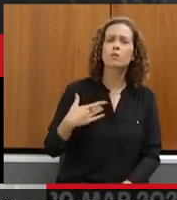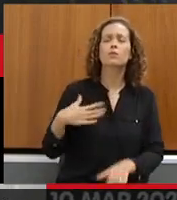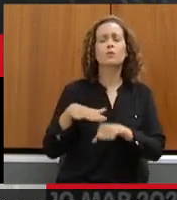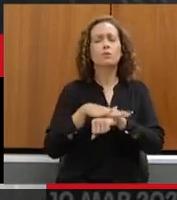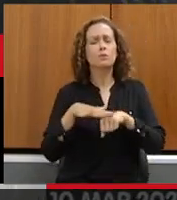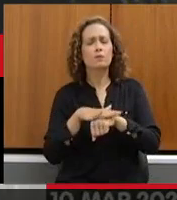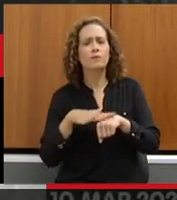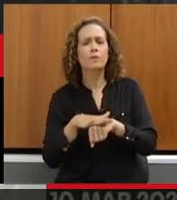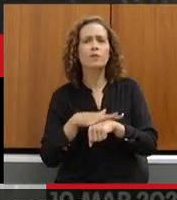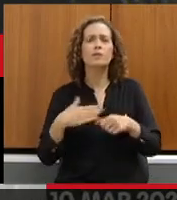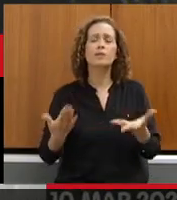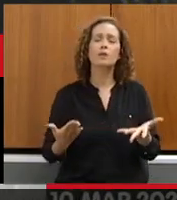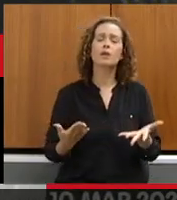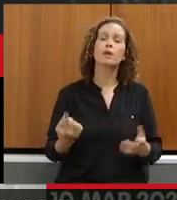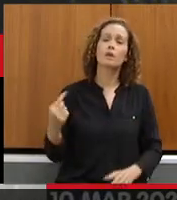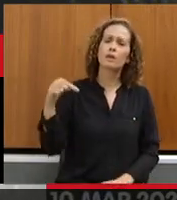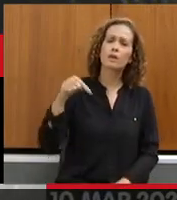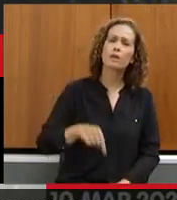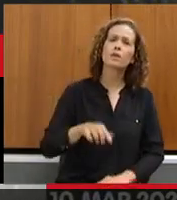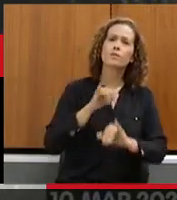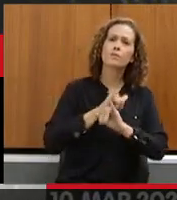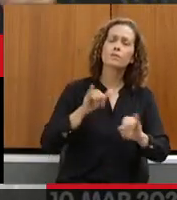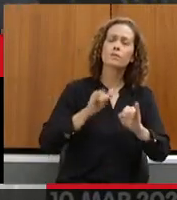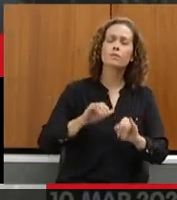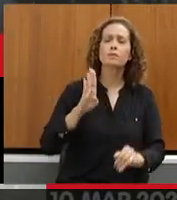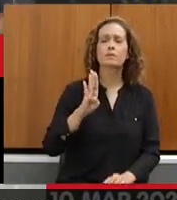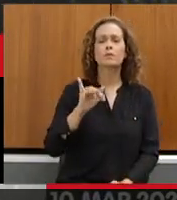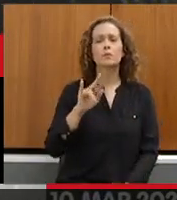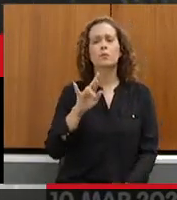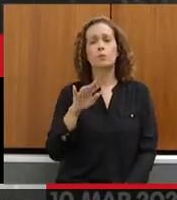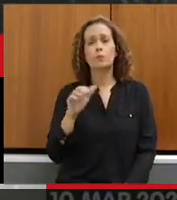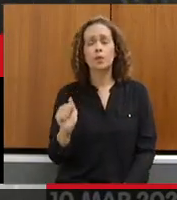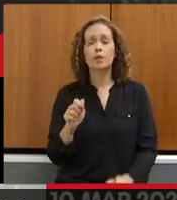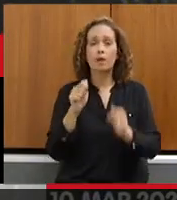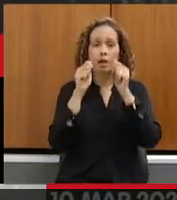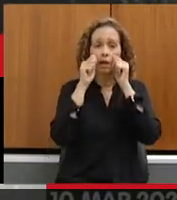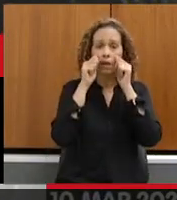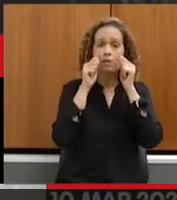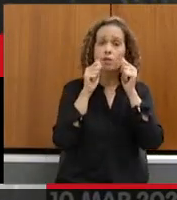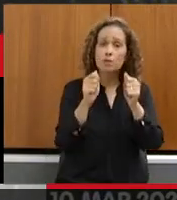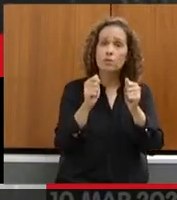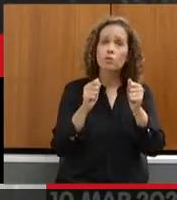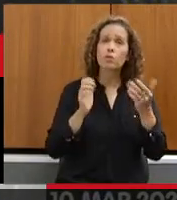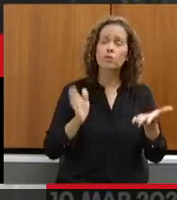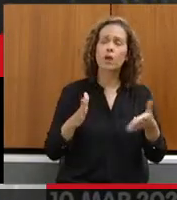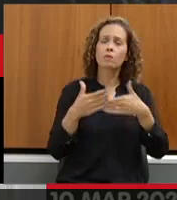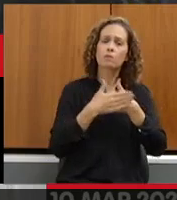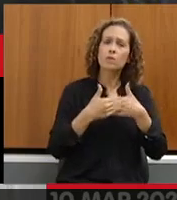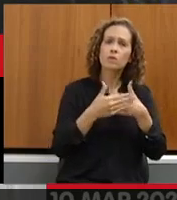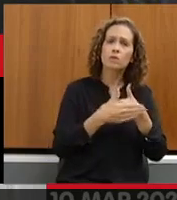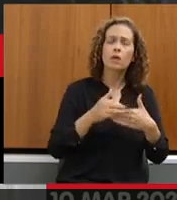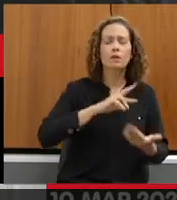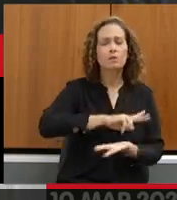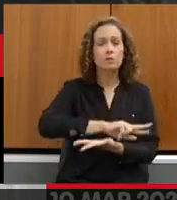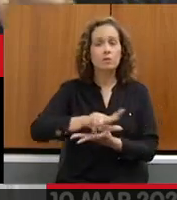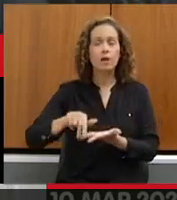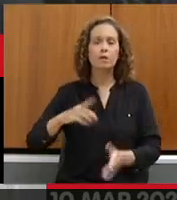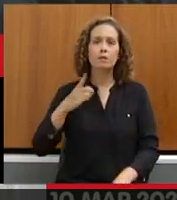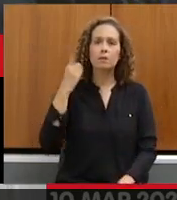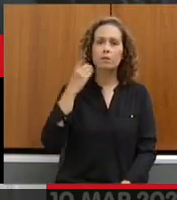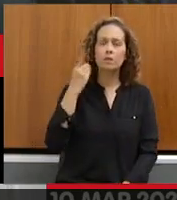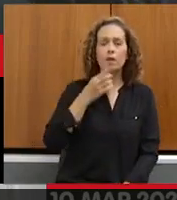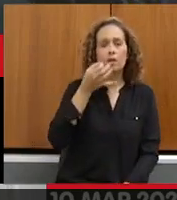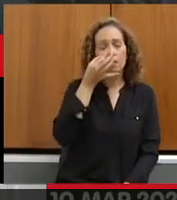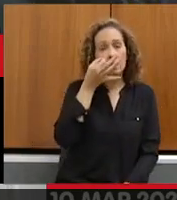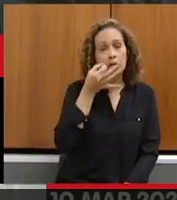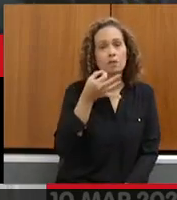secretário e aqui eu quero fazer minha são conversei com Bira que é um assessor e acho que tem sido elogiado por vários deputados aqui da sua atenção que